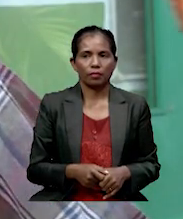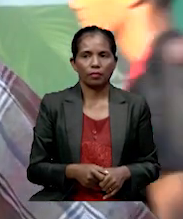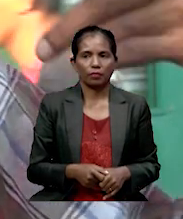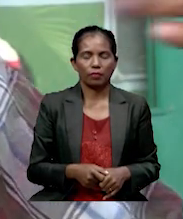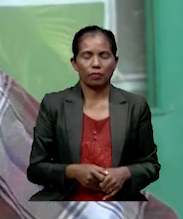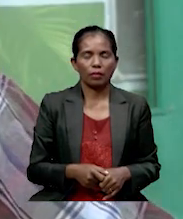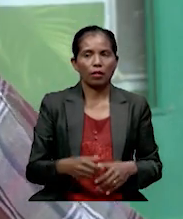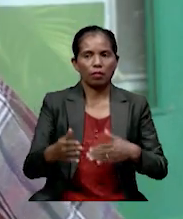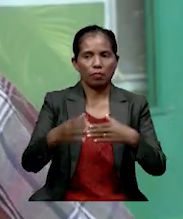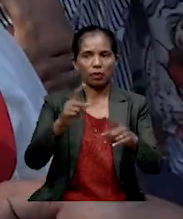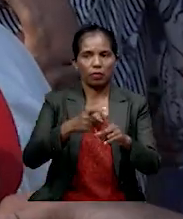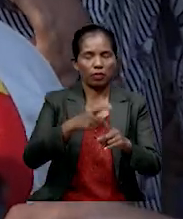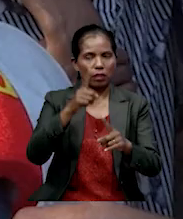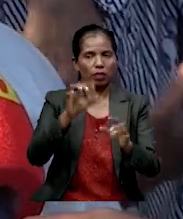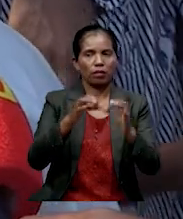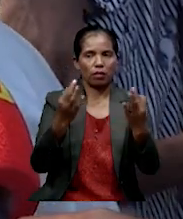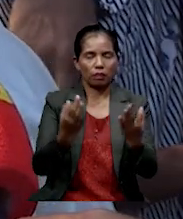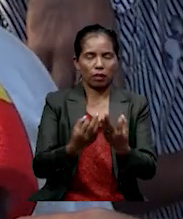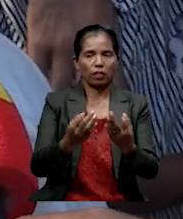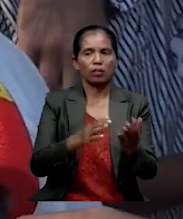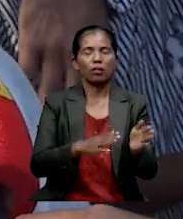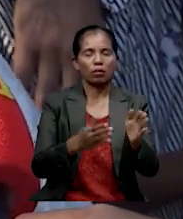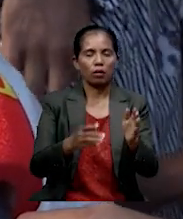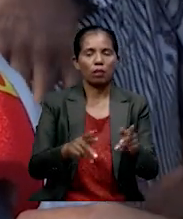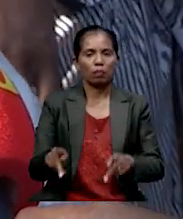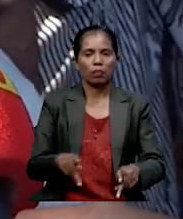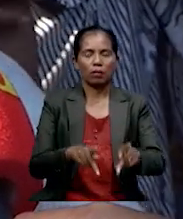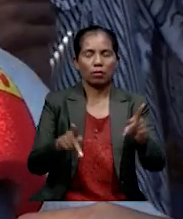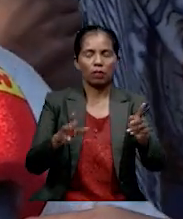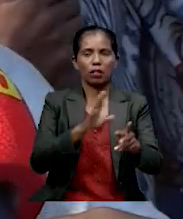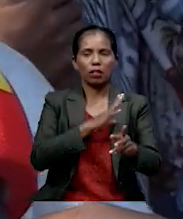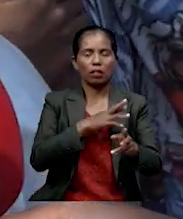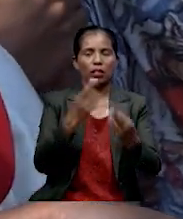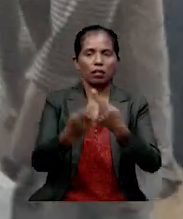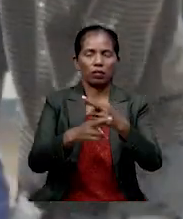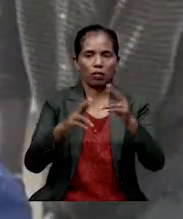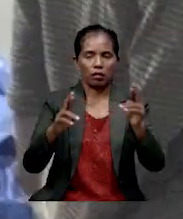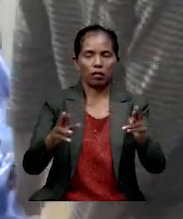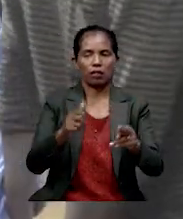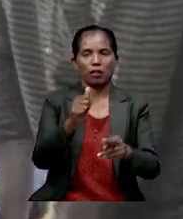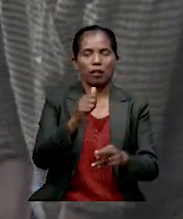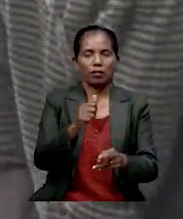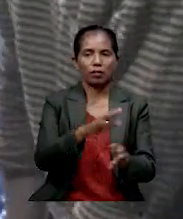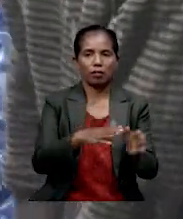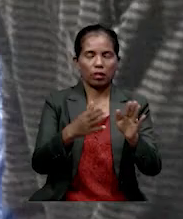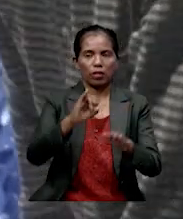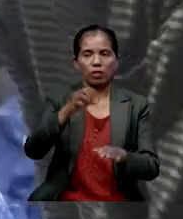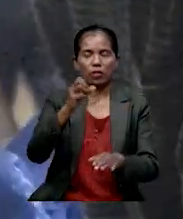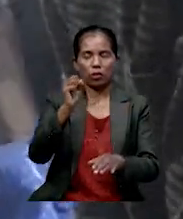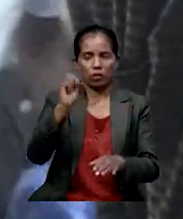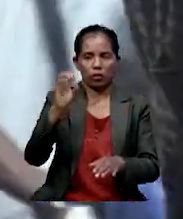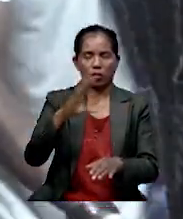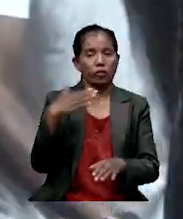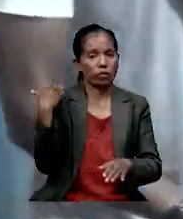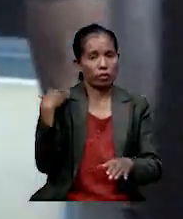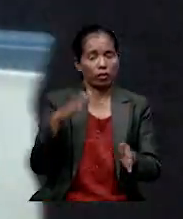Besik fulan ida ona familia matibian ho publiku hing hila resultado autopsi ba matibian José Bernardo de Jesus Suarez ne be